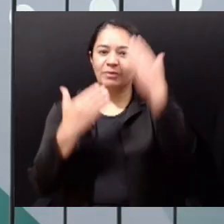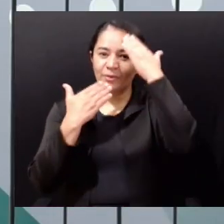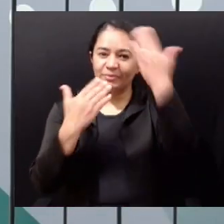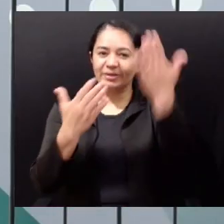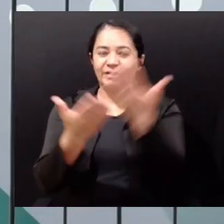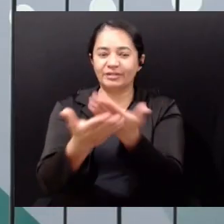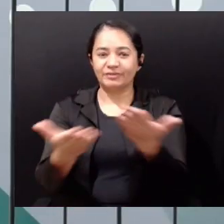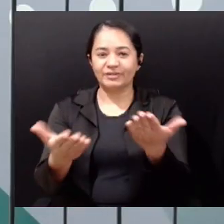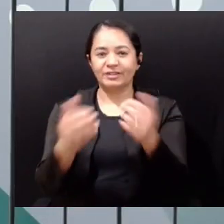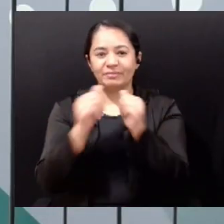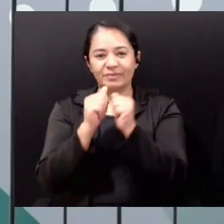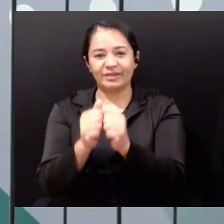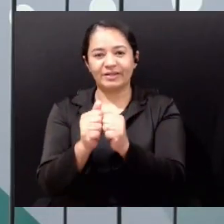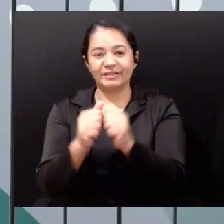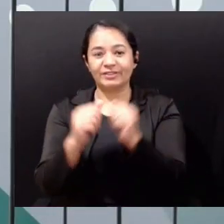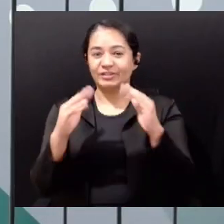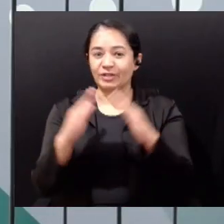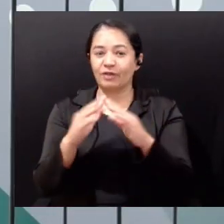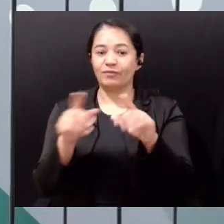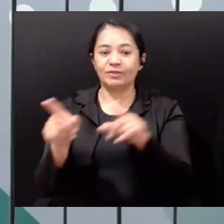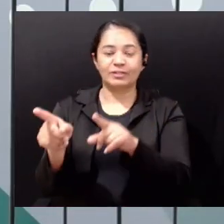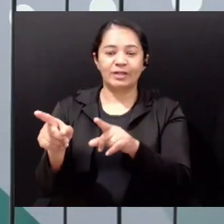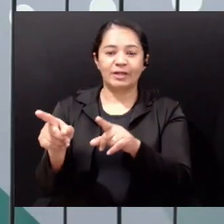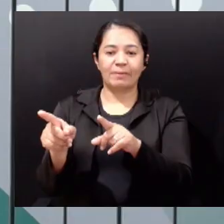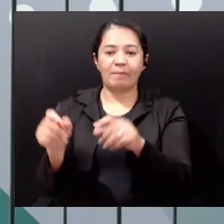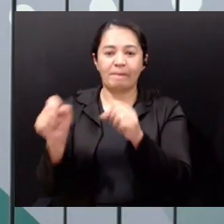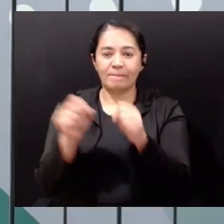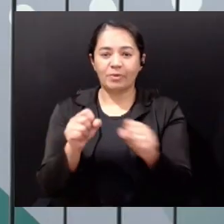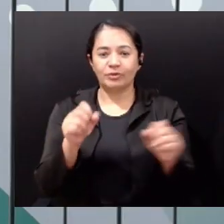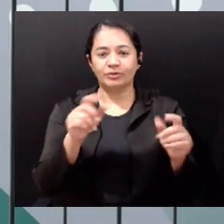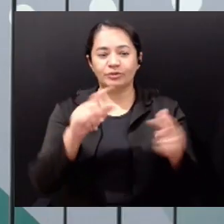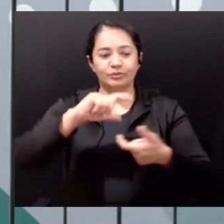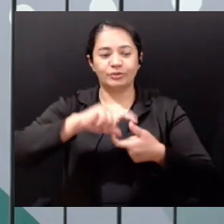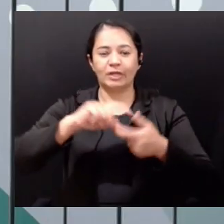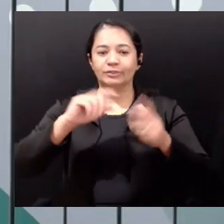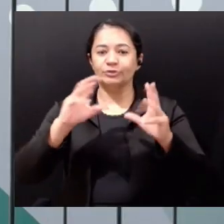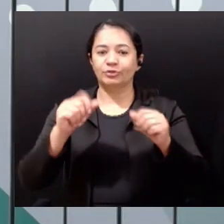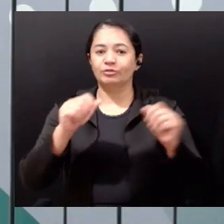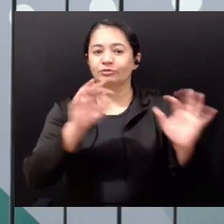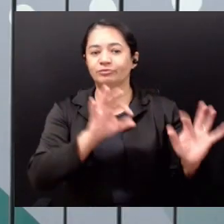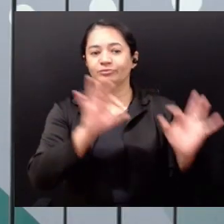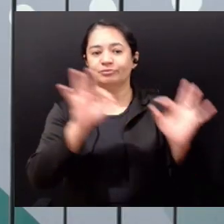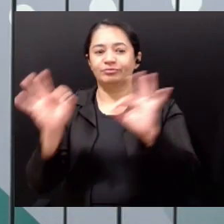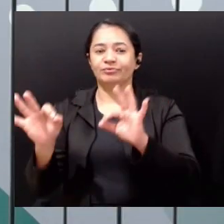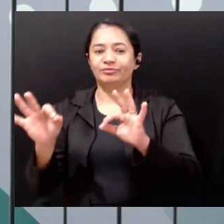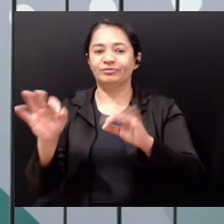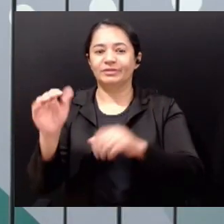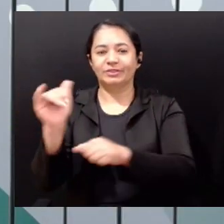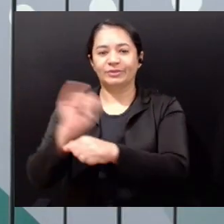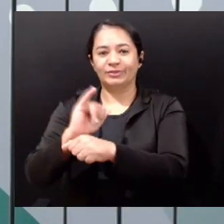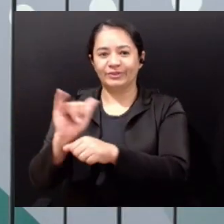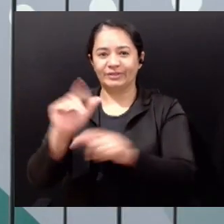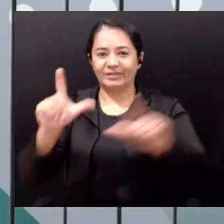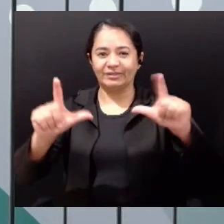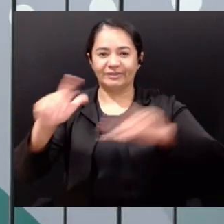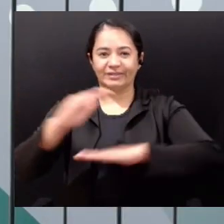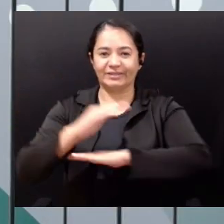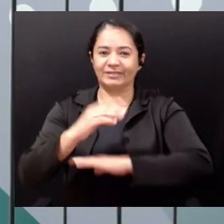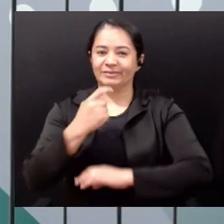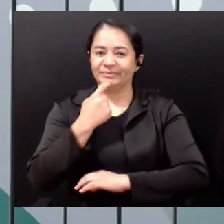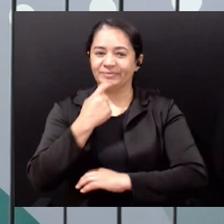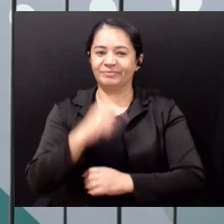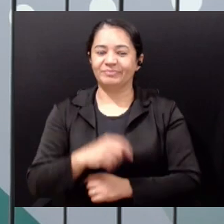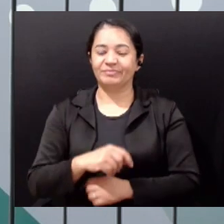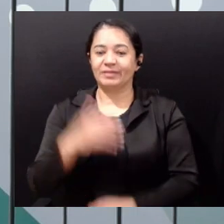sua companhia aí de casa. Você pode conferir todos os quadros da nossa programação no YouTube da TV Câmara Campinas. E